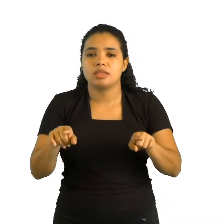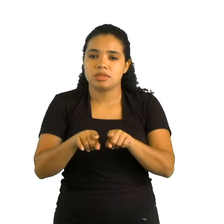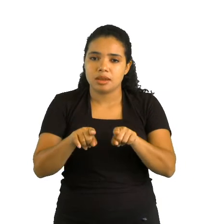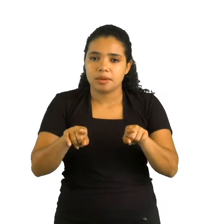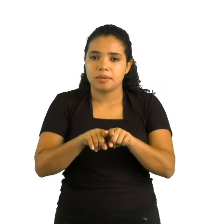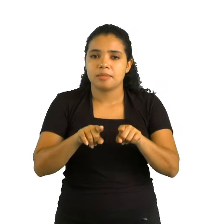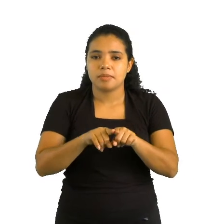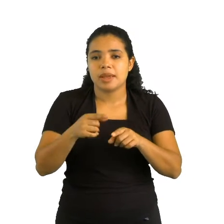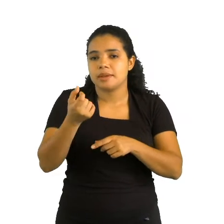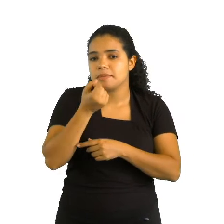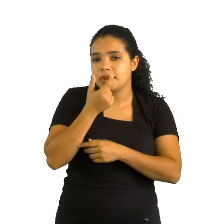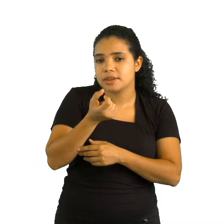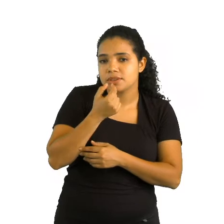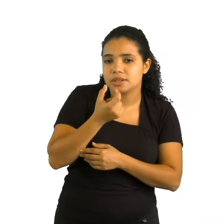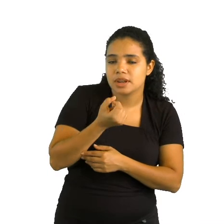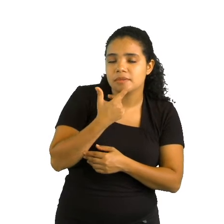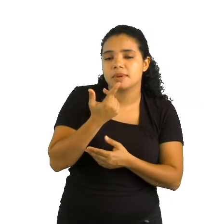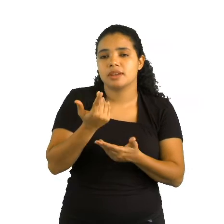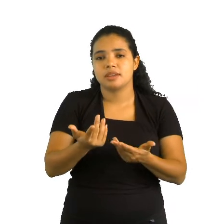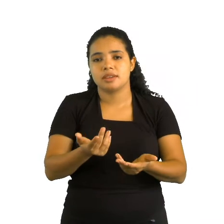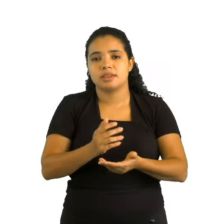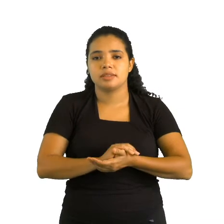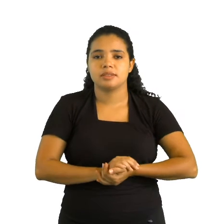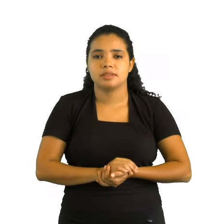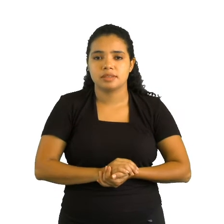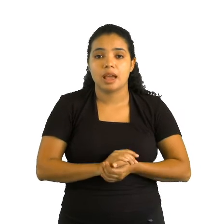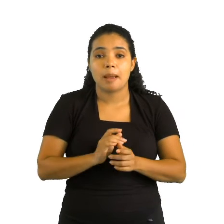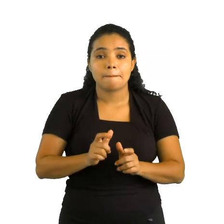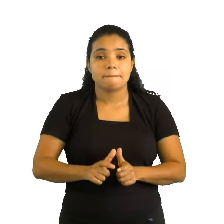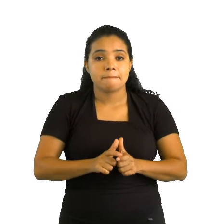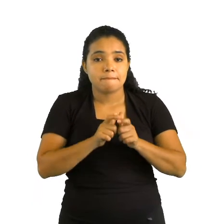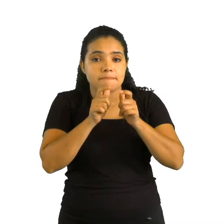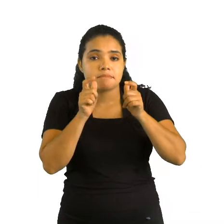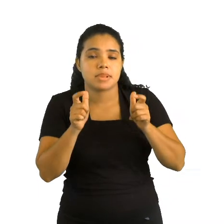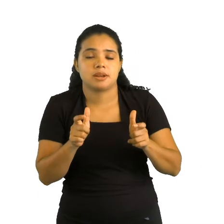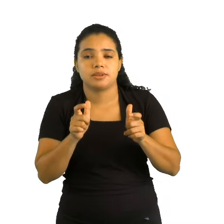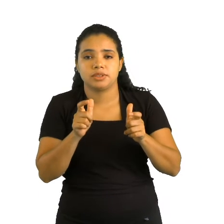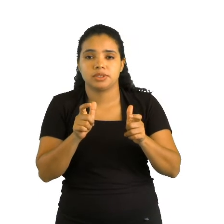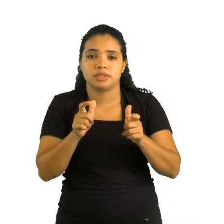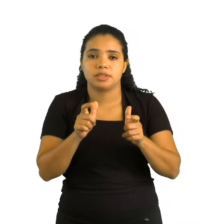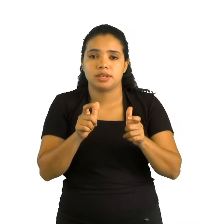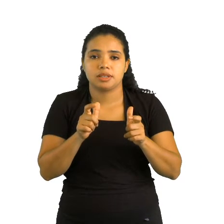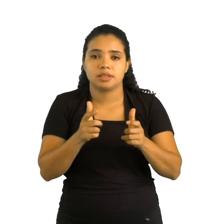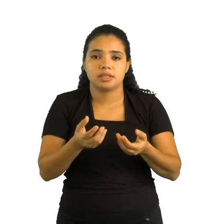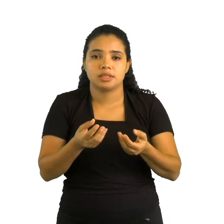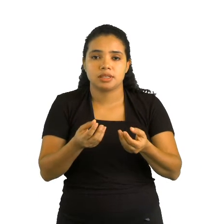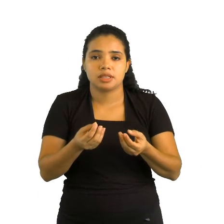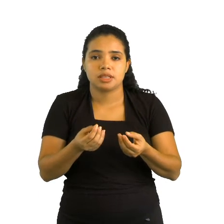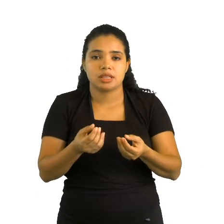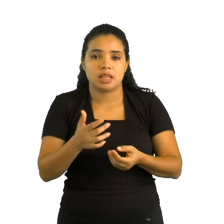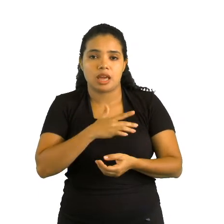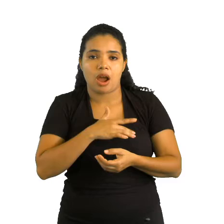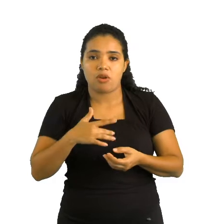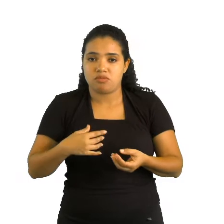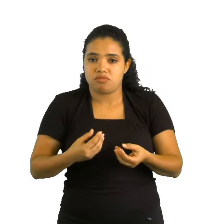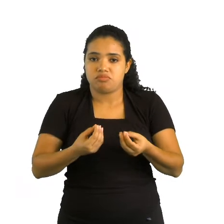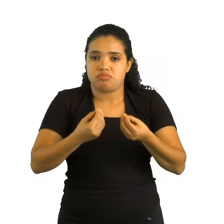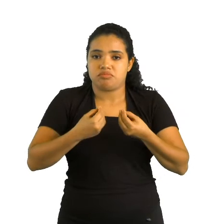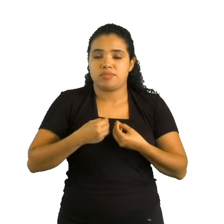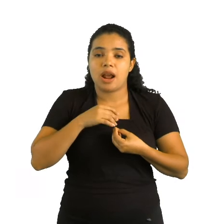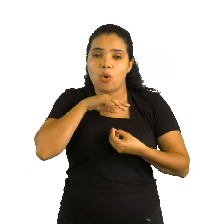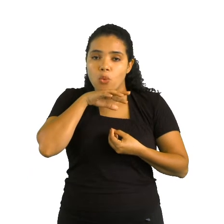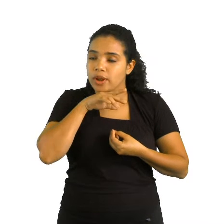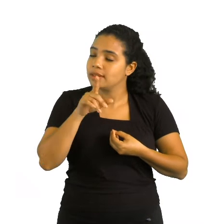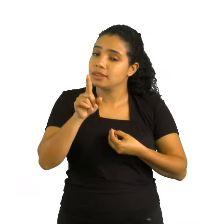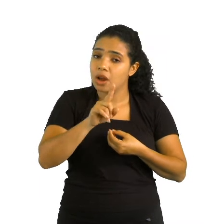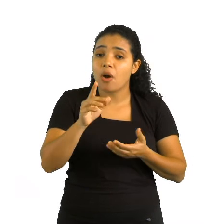fabricação de medicamentos. A maioria deles não causa mal às pessoas. Alguns são